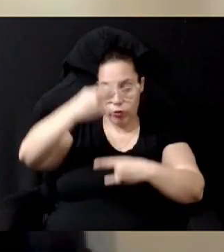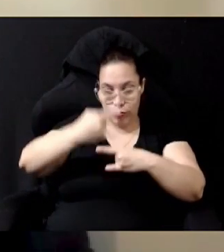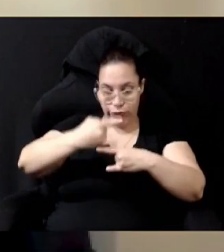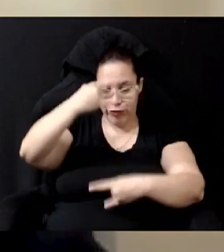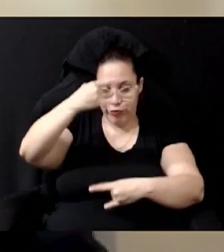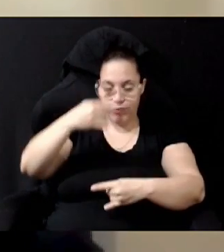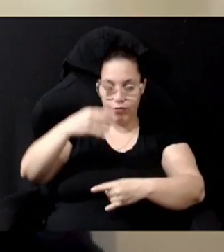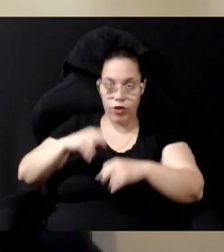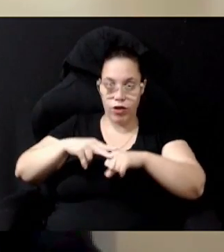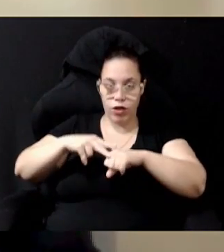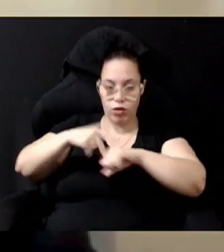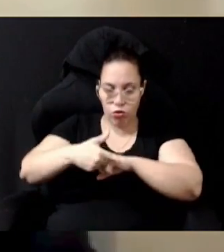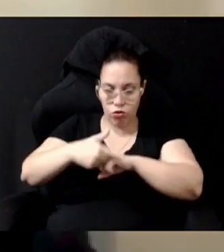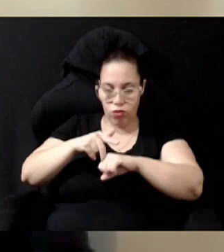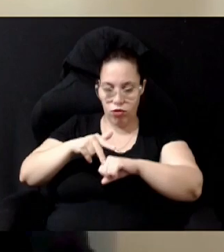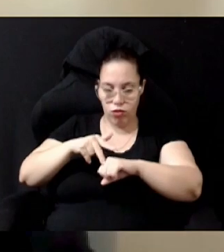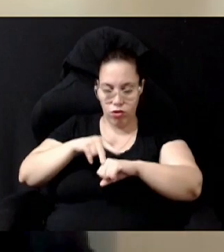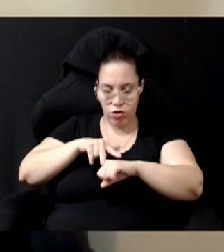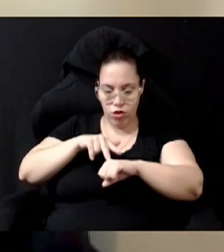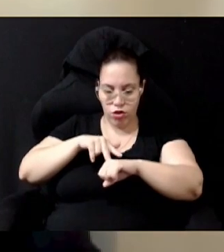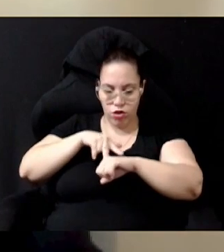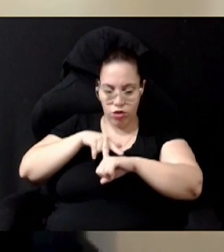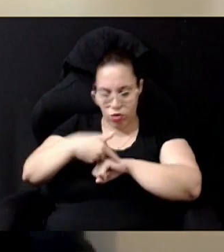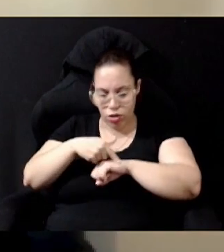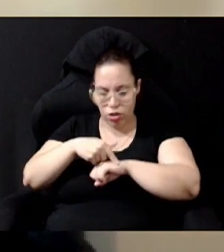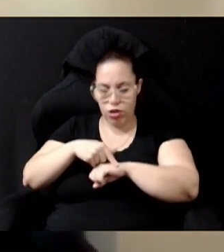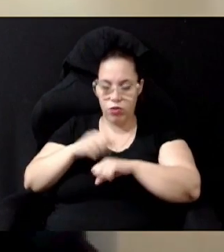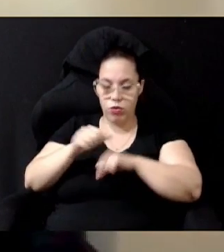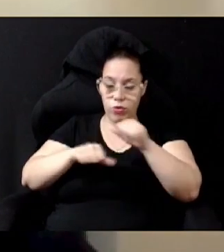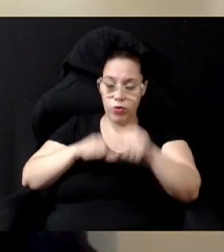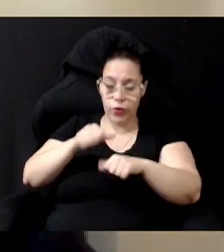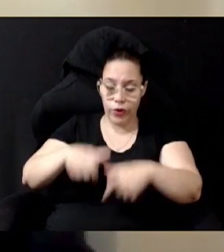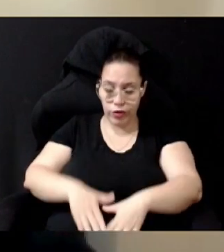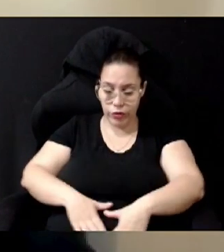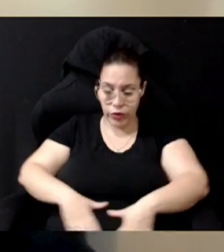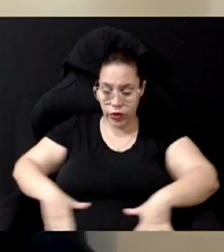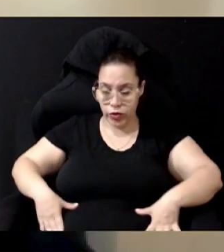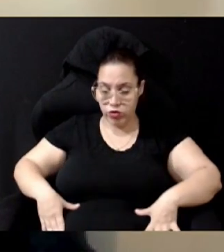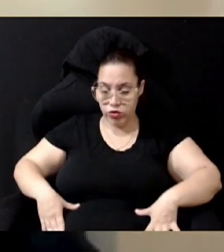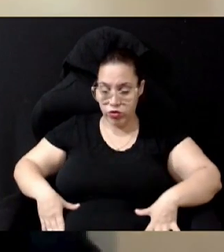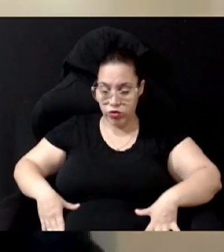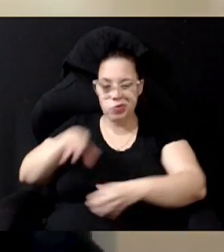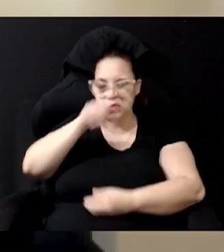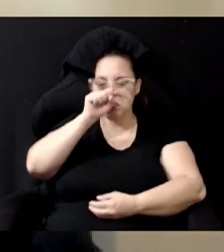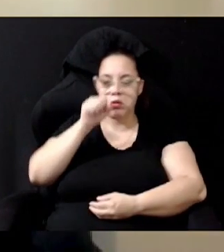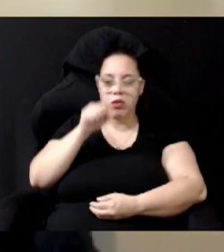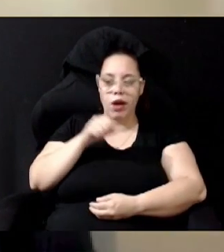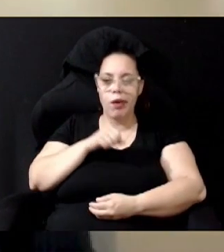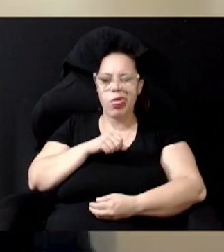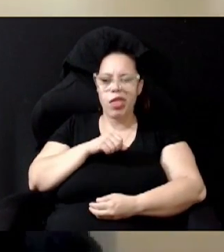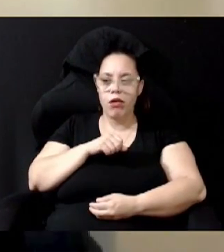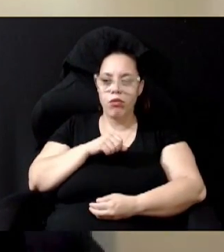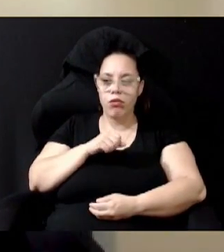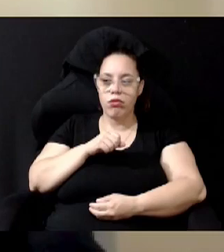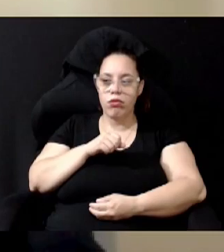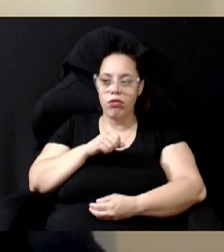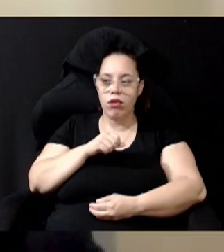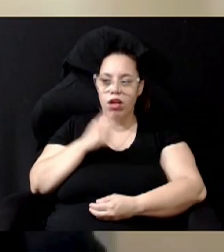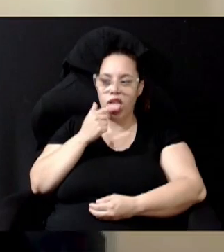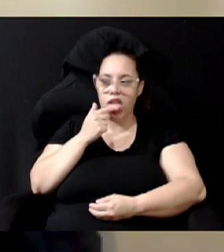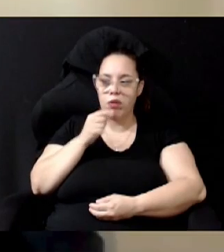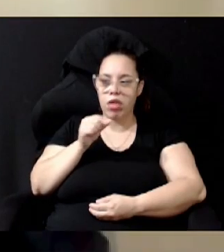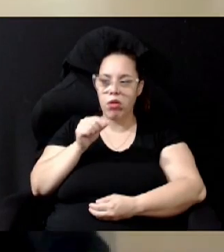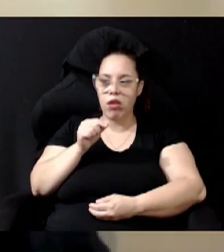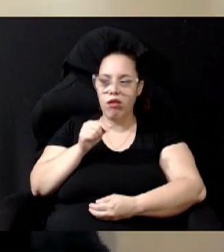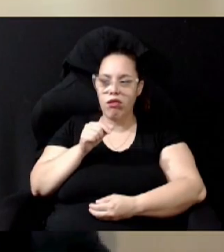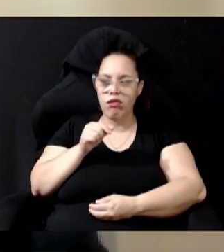tropeçar, alterações do intestino, alterações do olfato, do paladar, da salivação. Então, repara que são